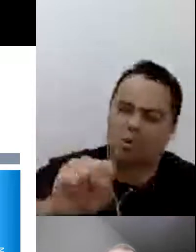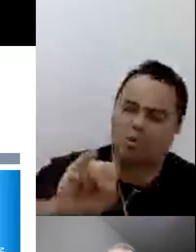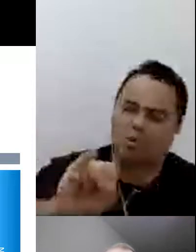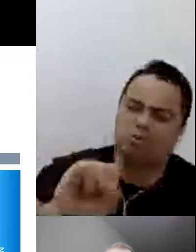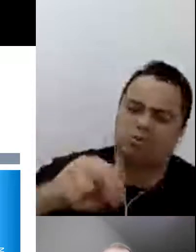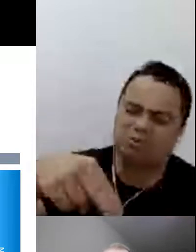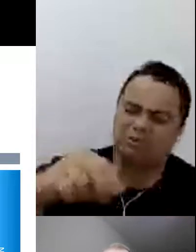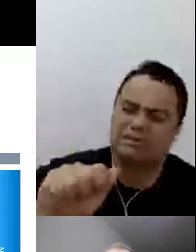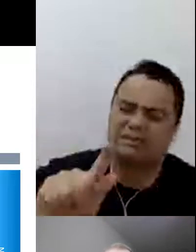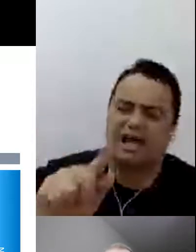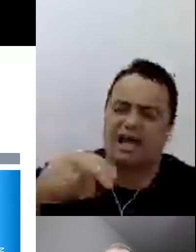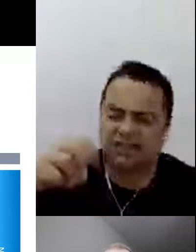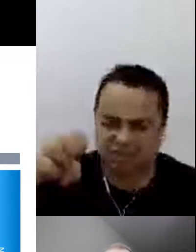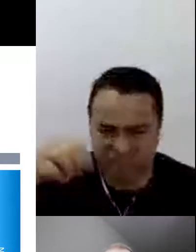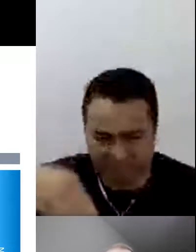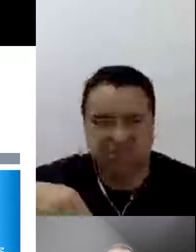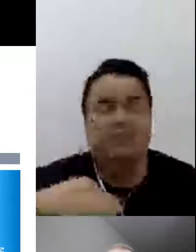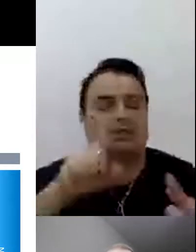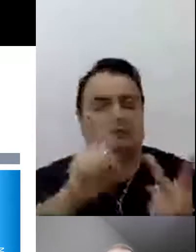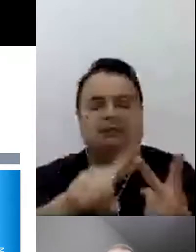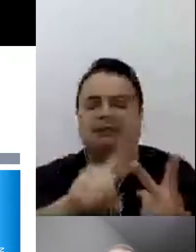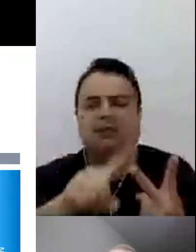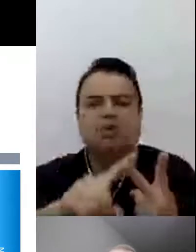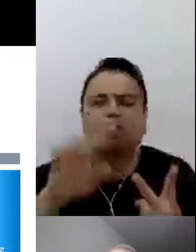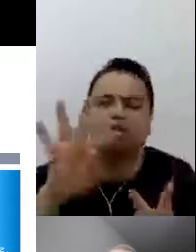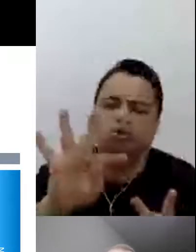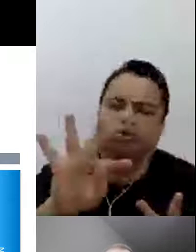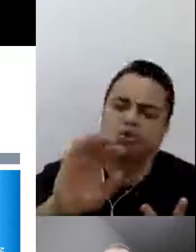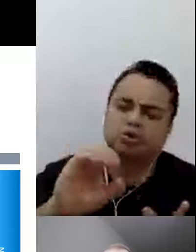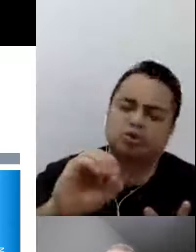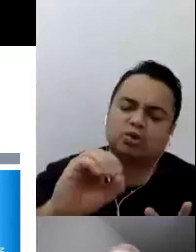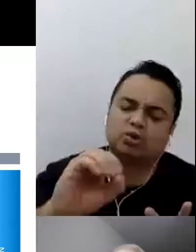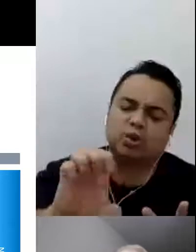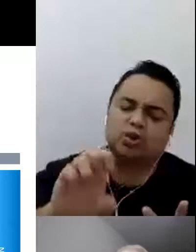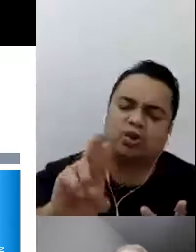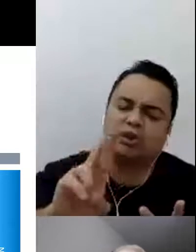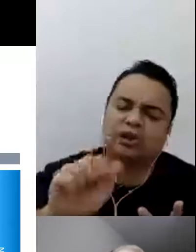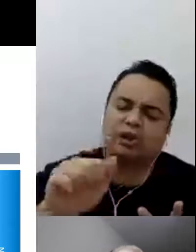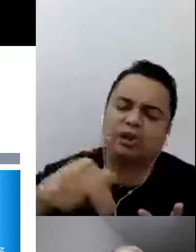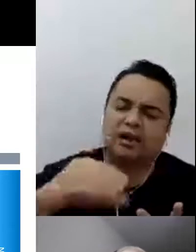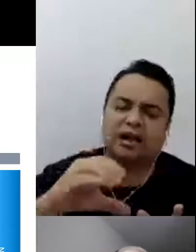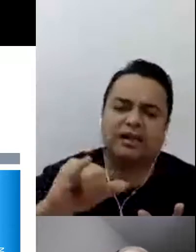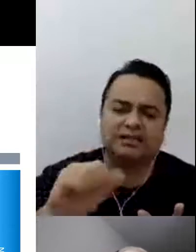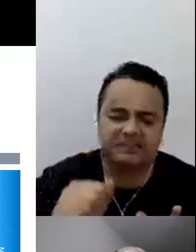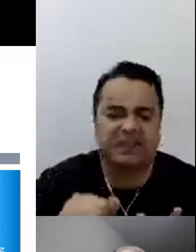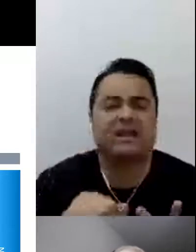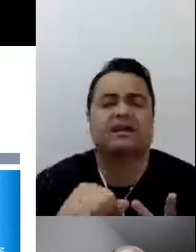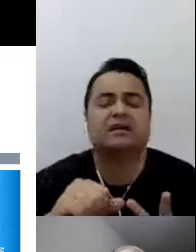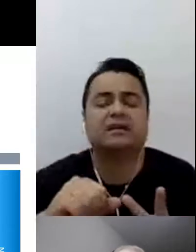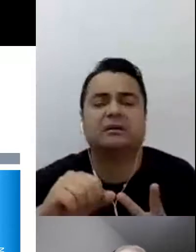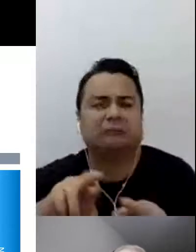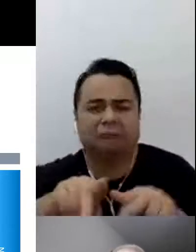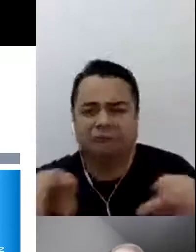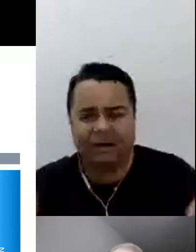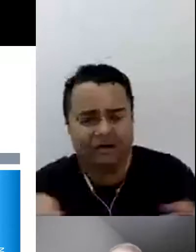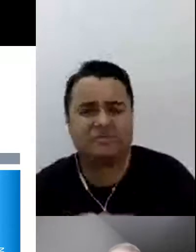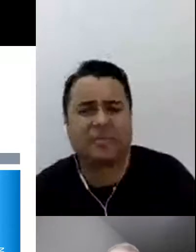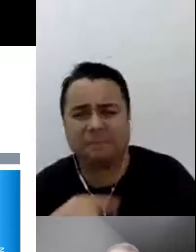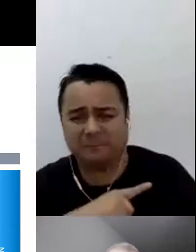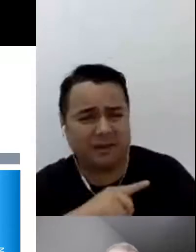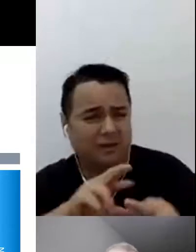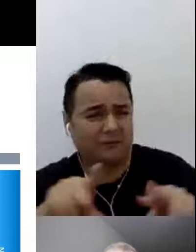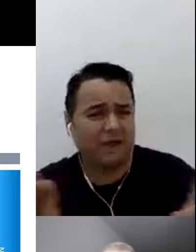tolerâncias de montagem, resultado de final de linha da função desse produto, e você vai ter a operação desse produto em